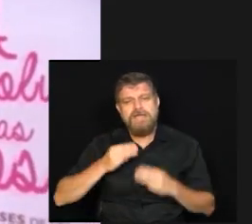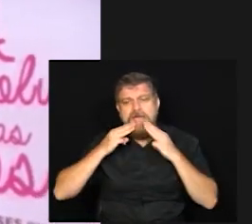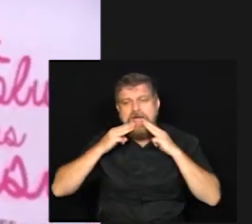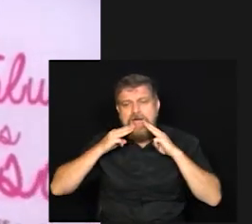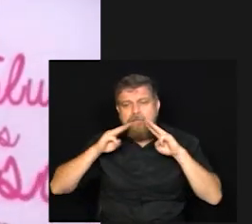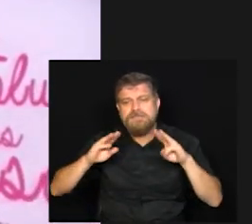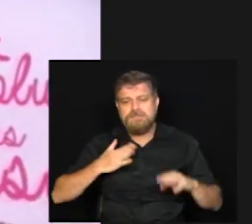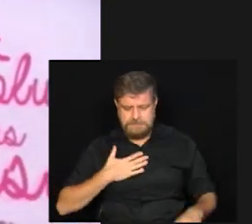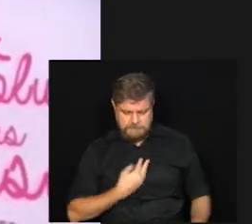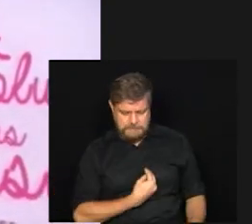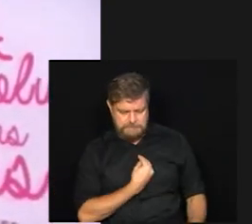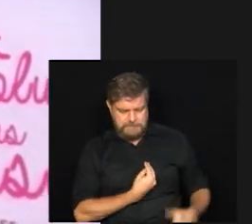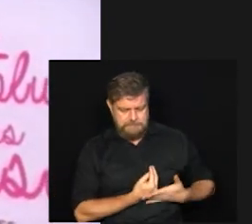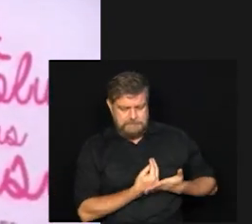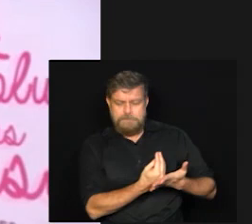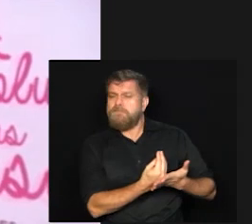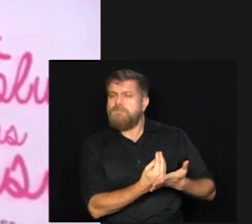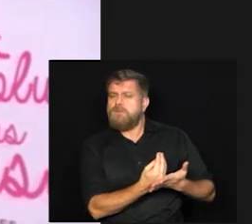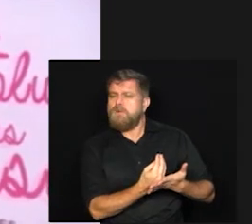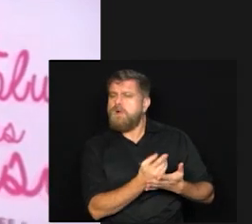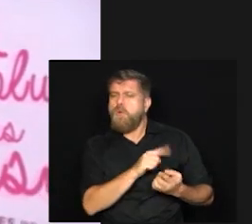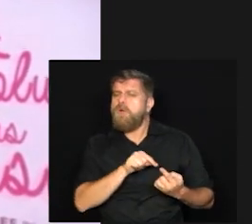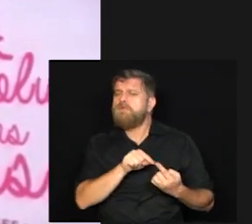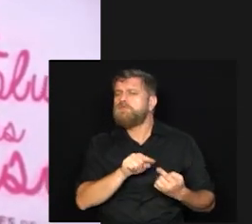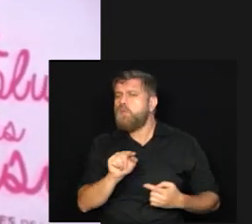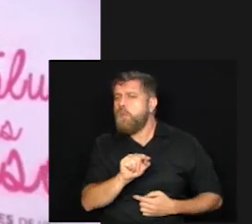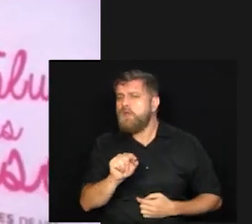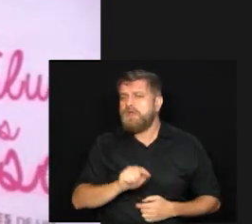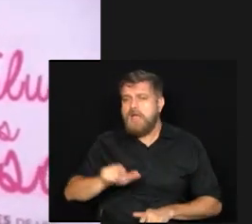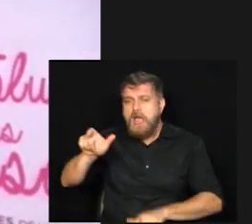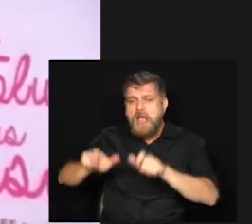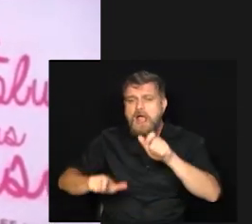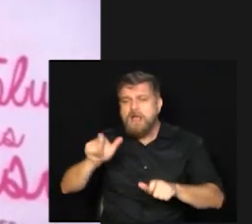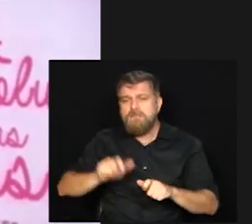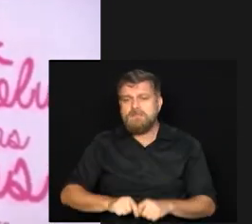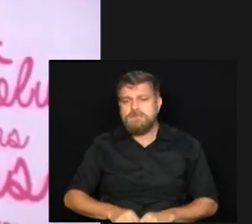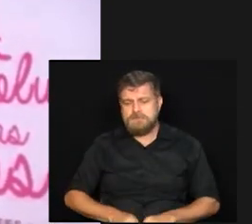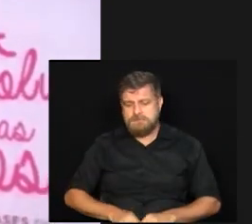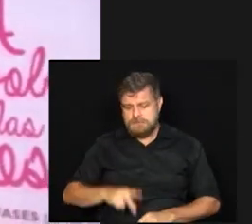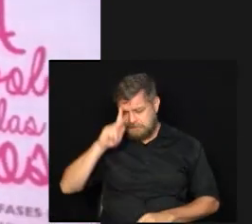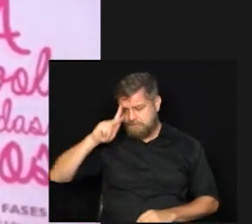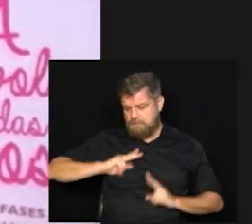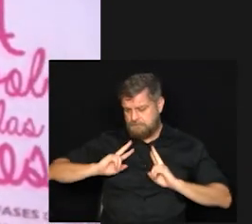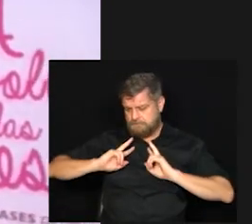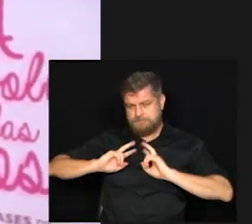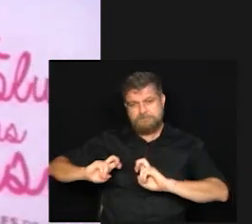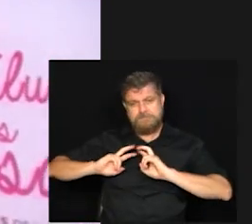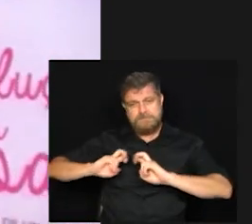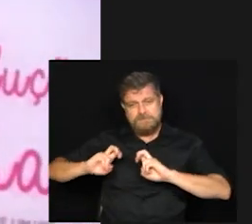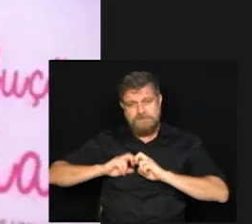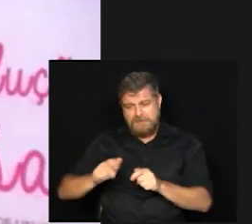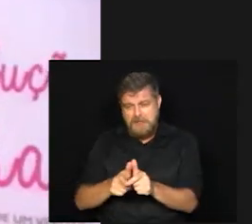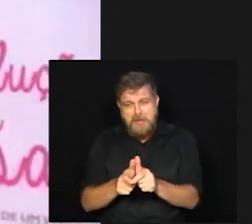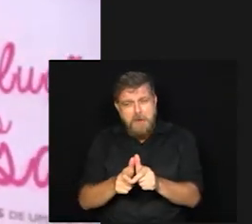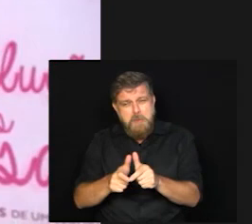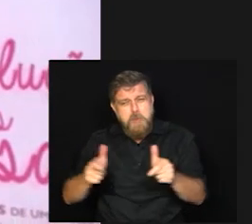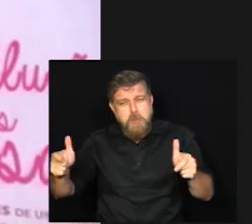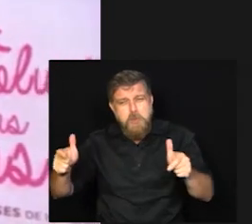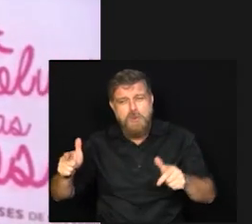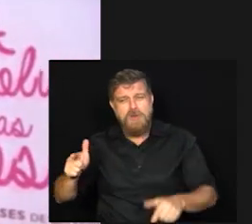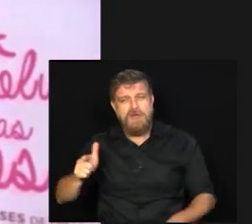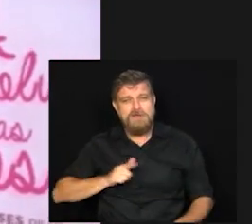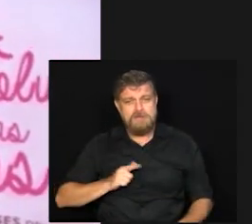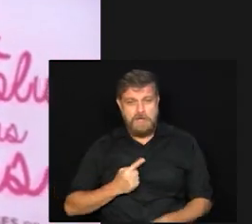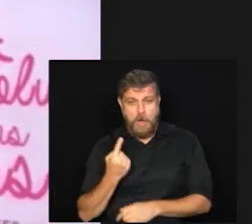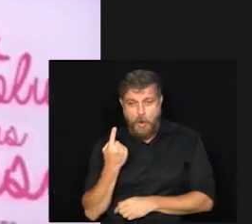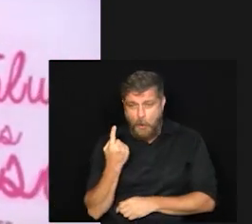vida, assim? É levar o autoconhecimento para o maior número de pessoas possíveis e imagináveis. E